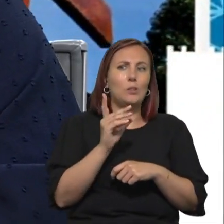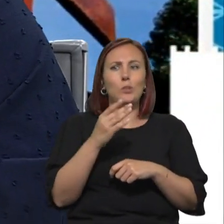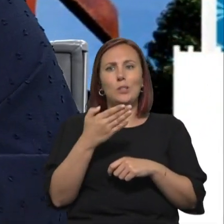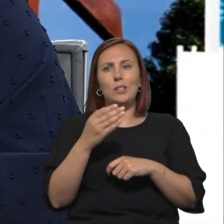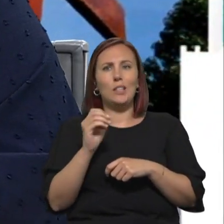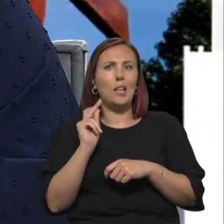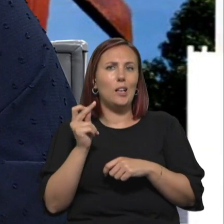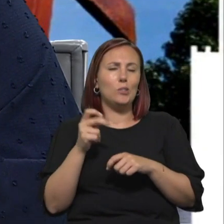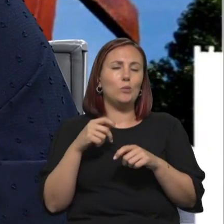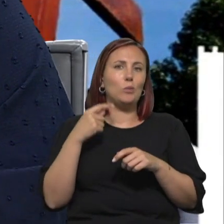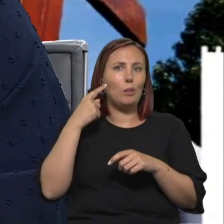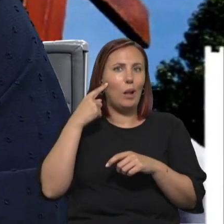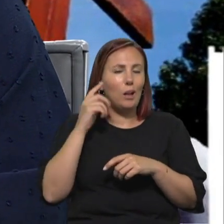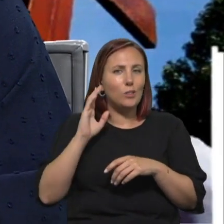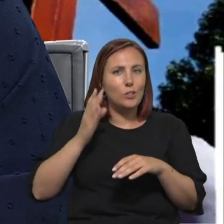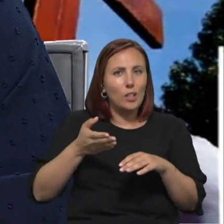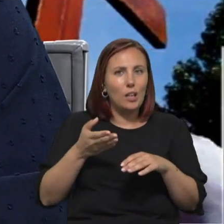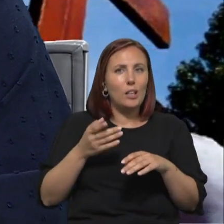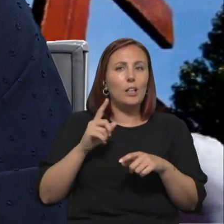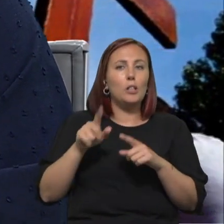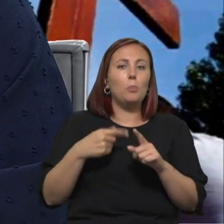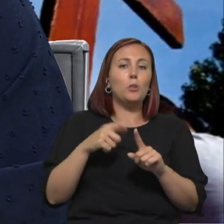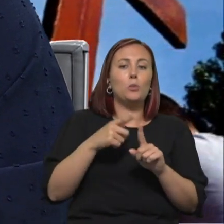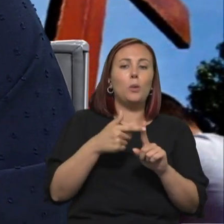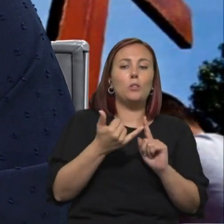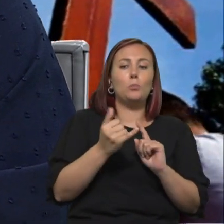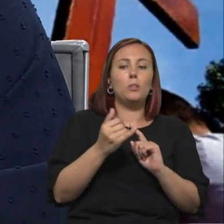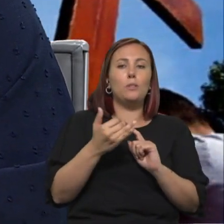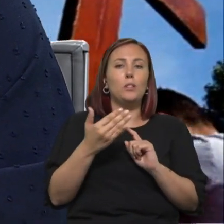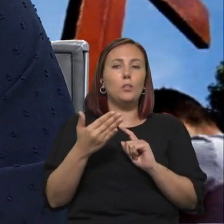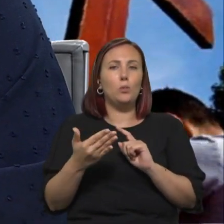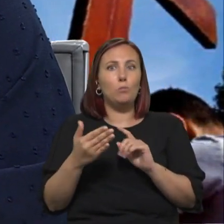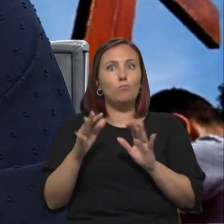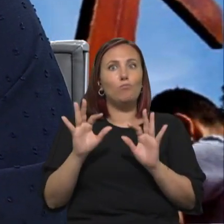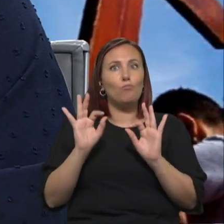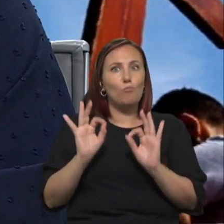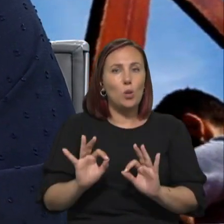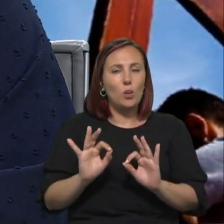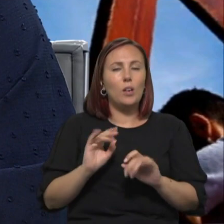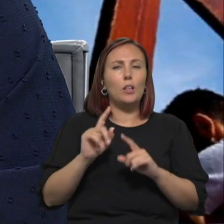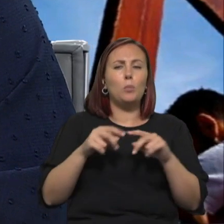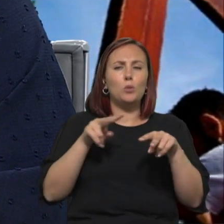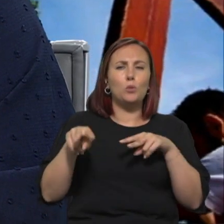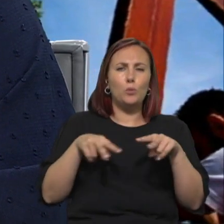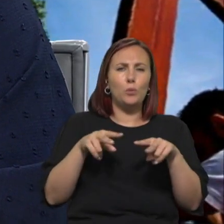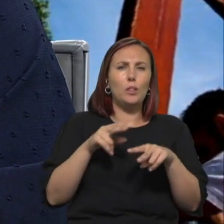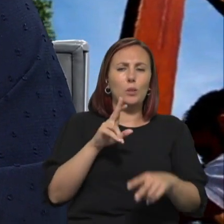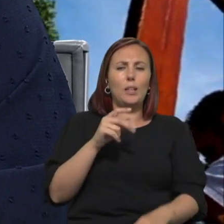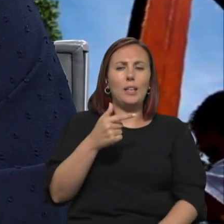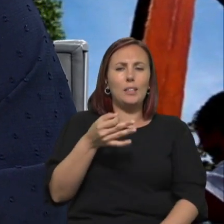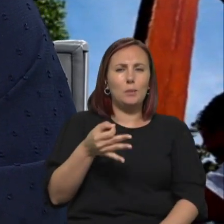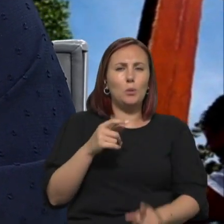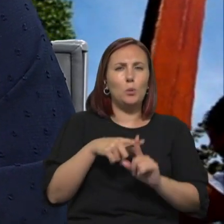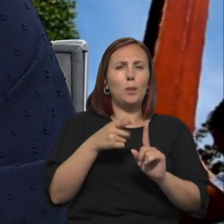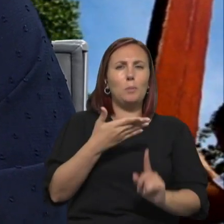até ter culminado em 2021. É curioso, nós encontramos um vídeo da RTP, de